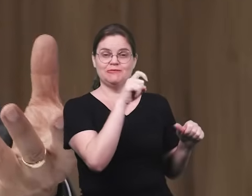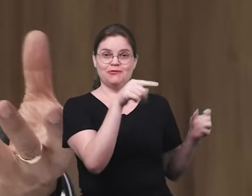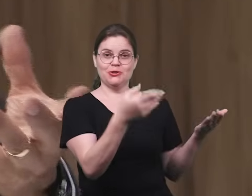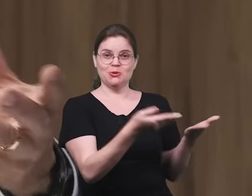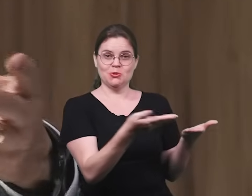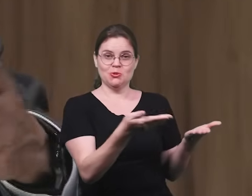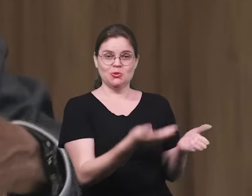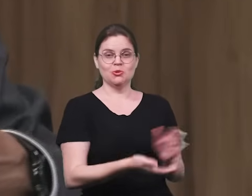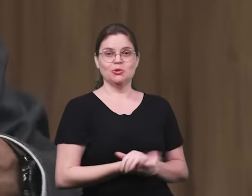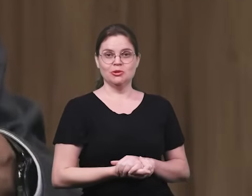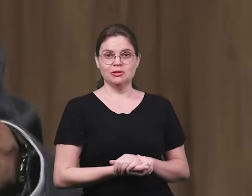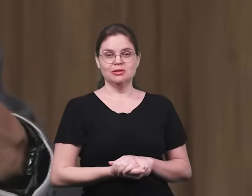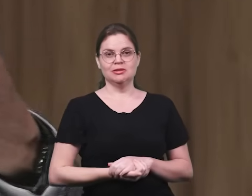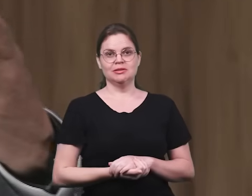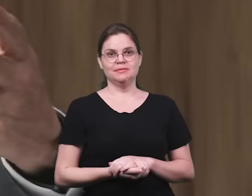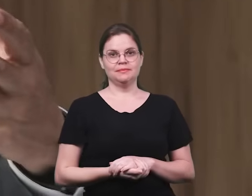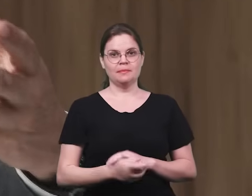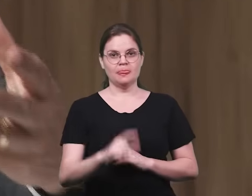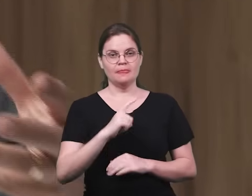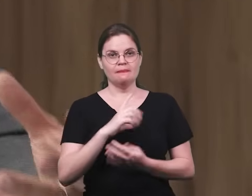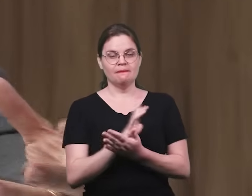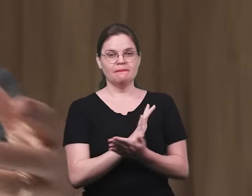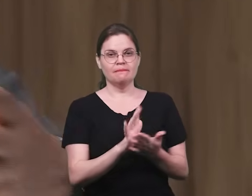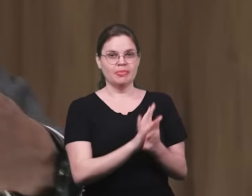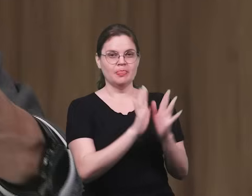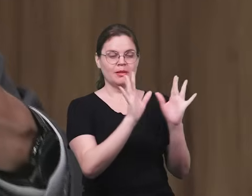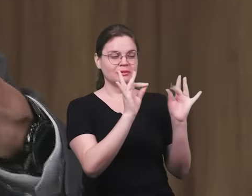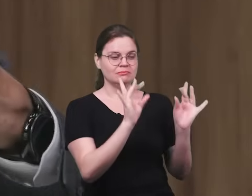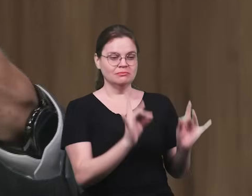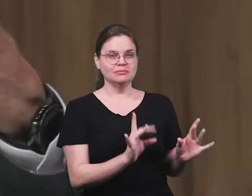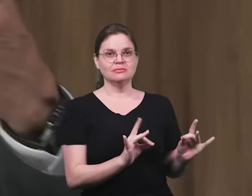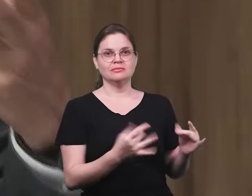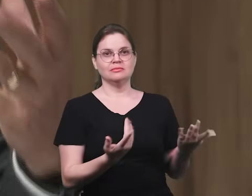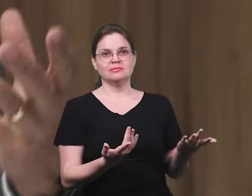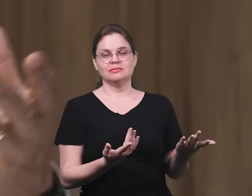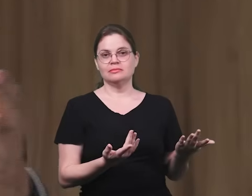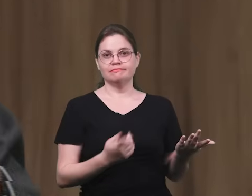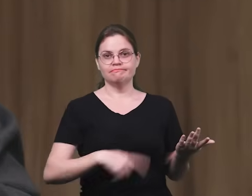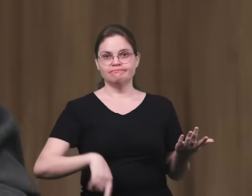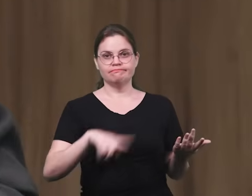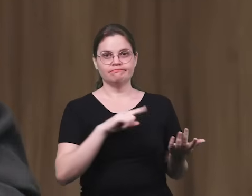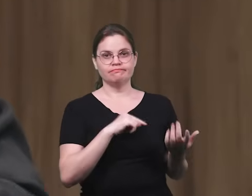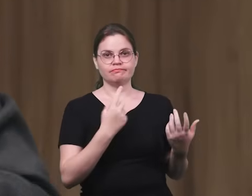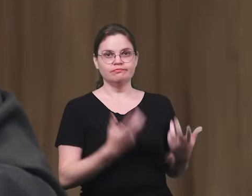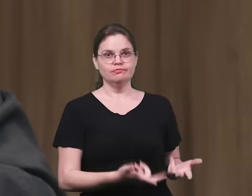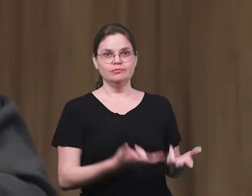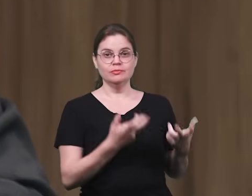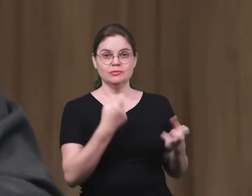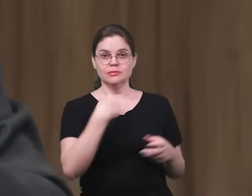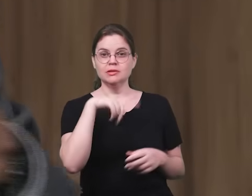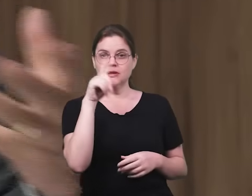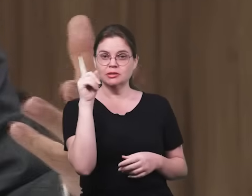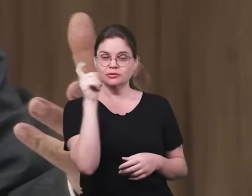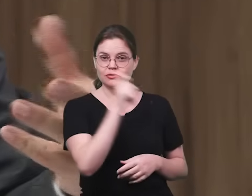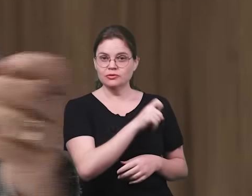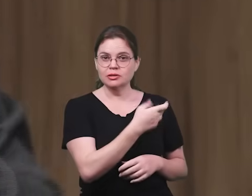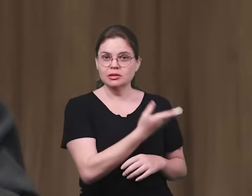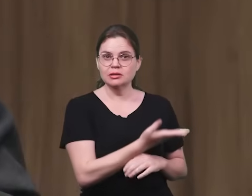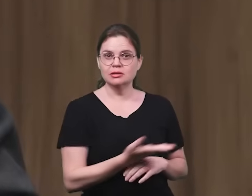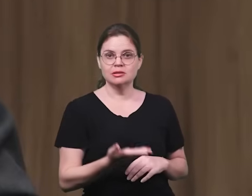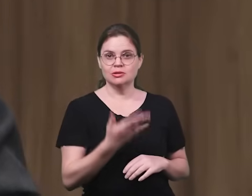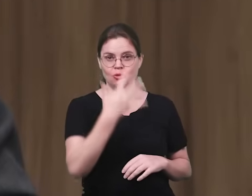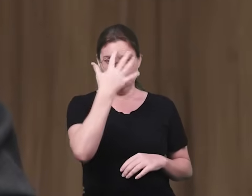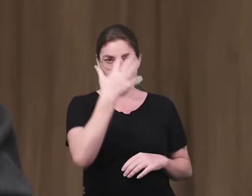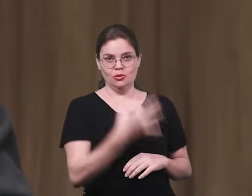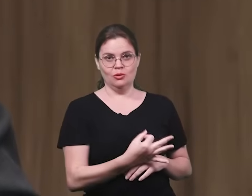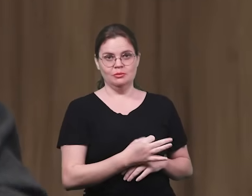dificuldades no mundo, o mundo tem detalhes que são, vamos dizer assim, difíceis